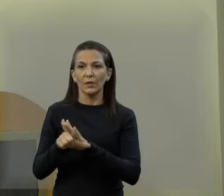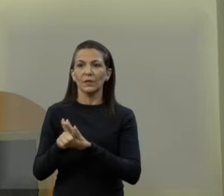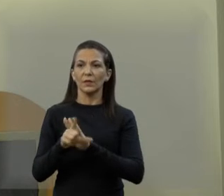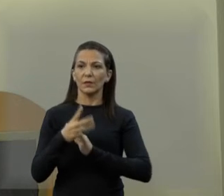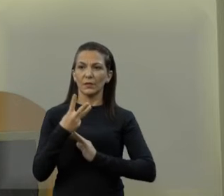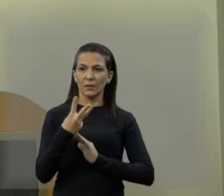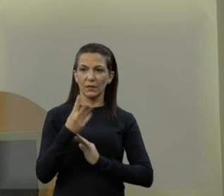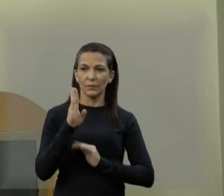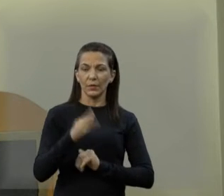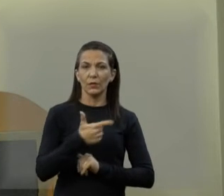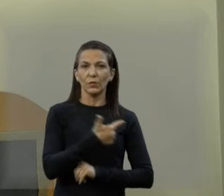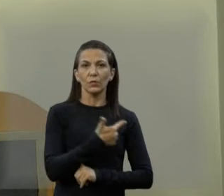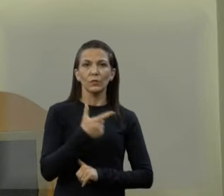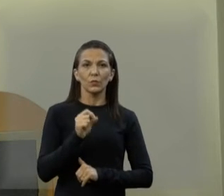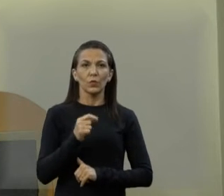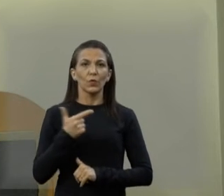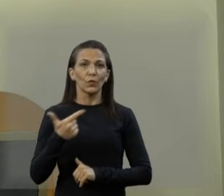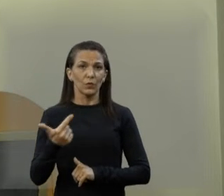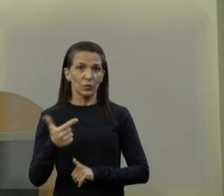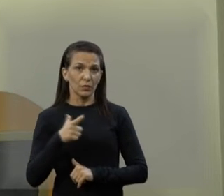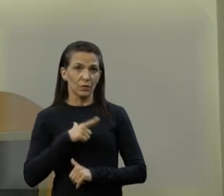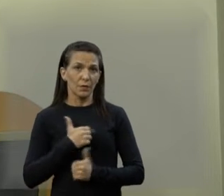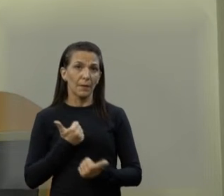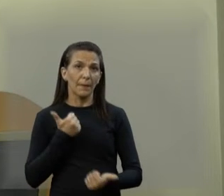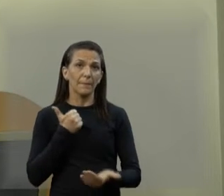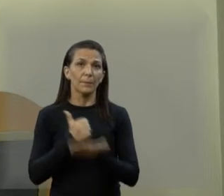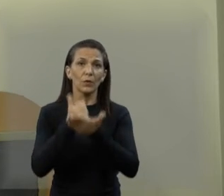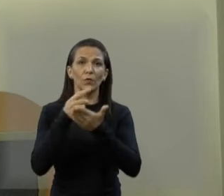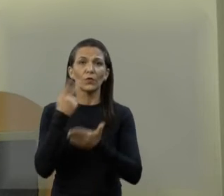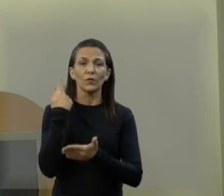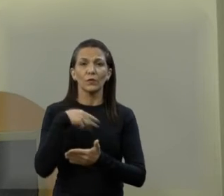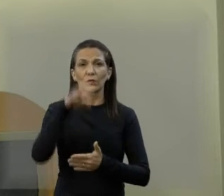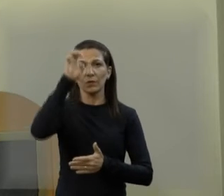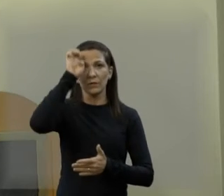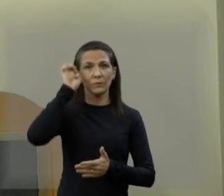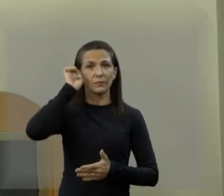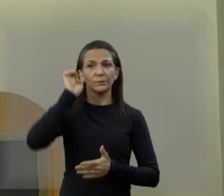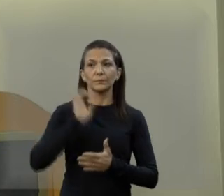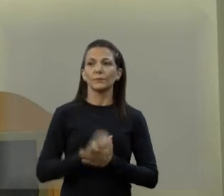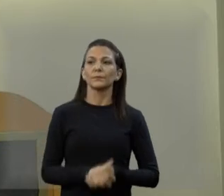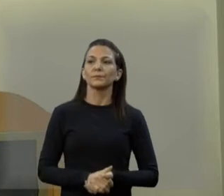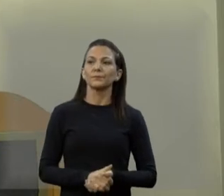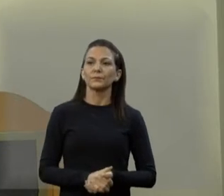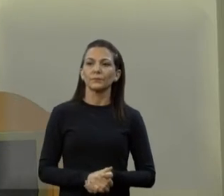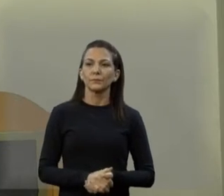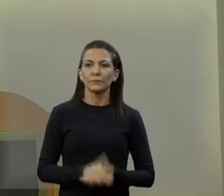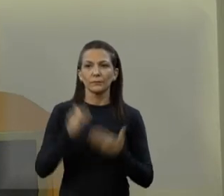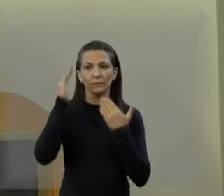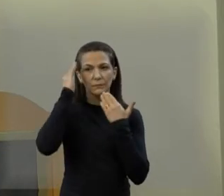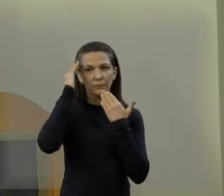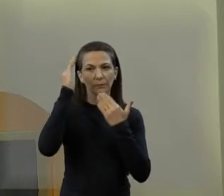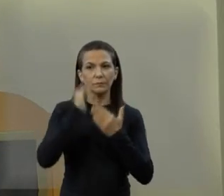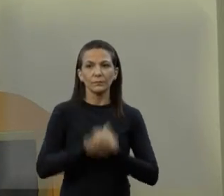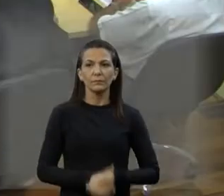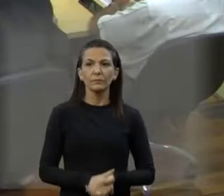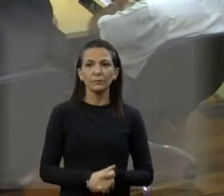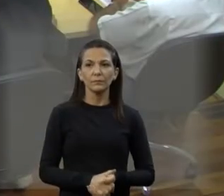três 2022 teve grande colaboração do vereador Edson réu Muito obrigado